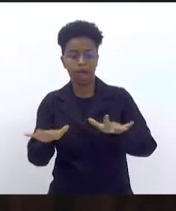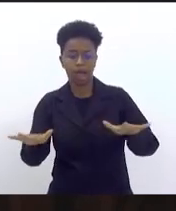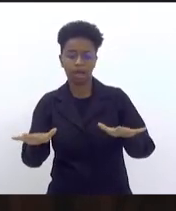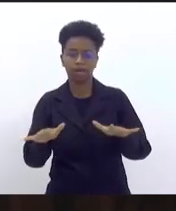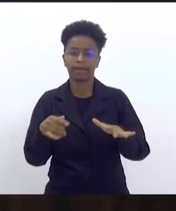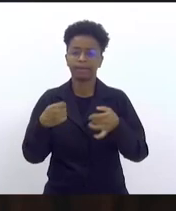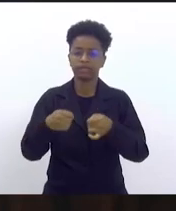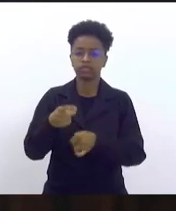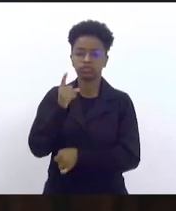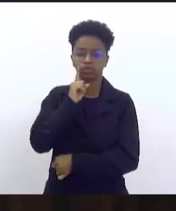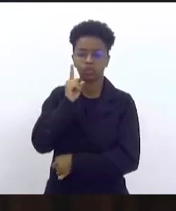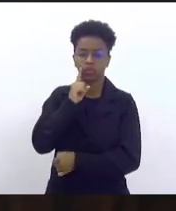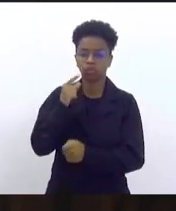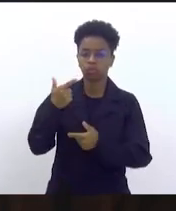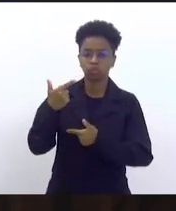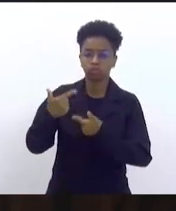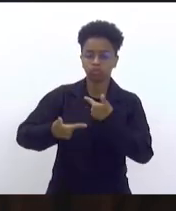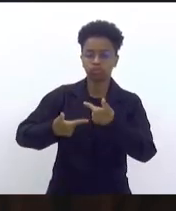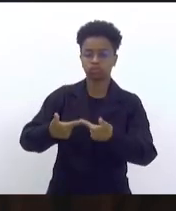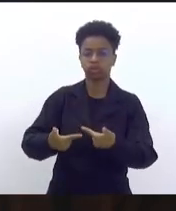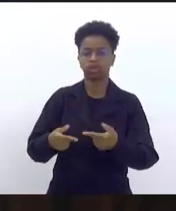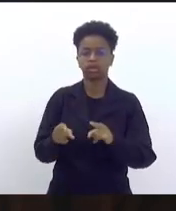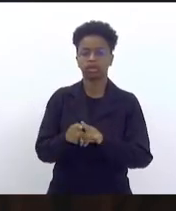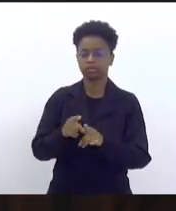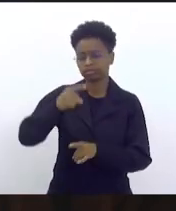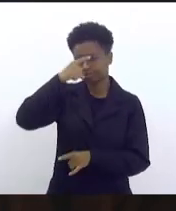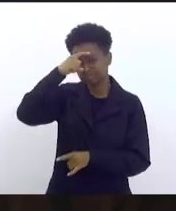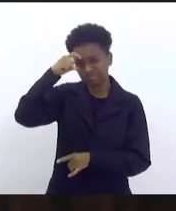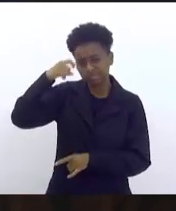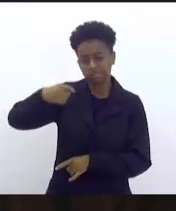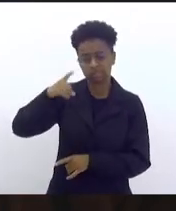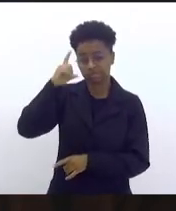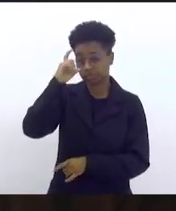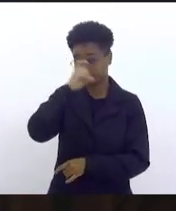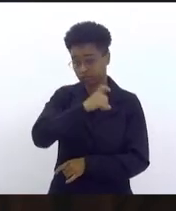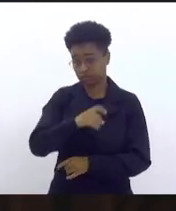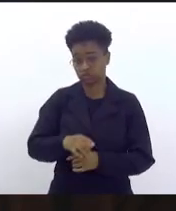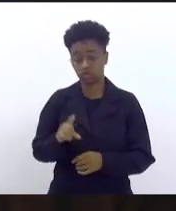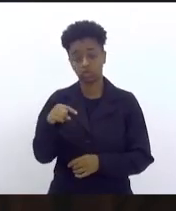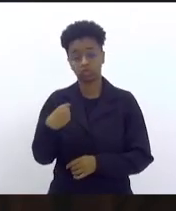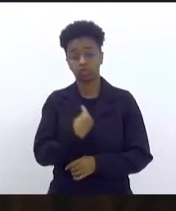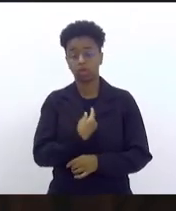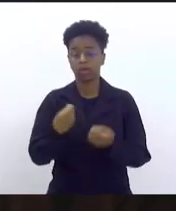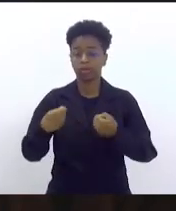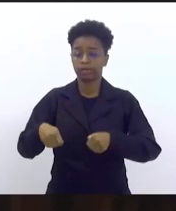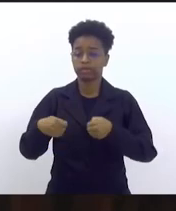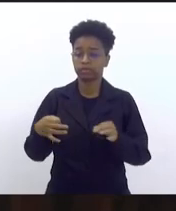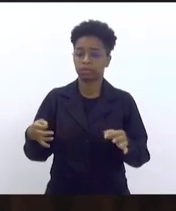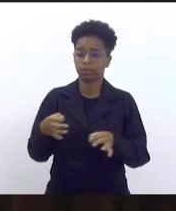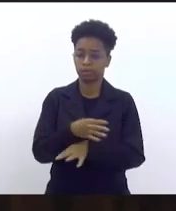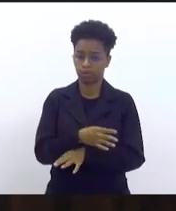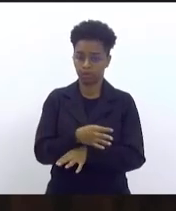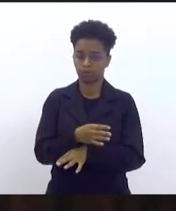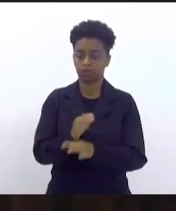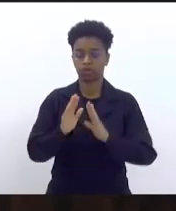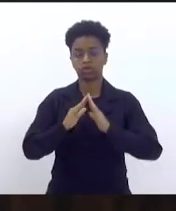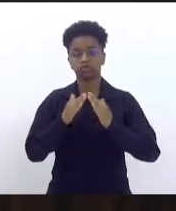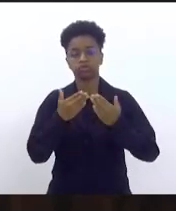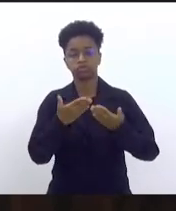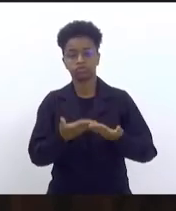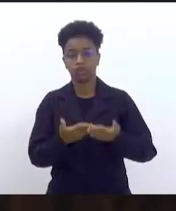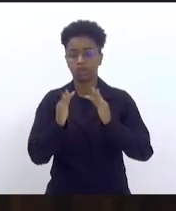uma batalha diária e ainda muito mais arda mas nós precisamos estarmos prontos a escola